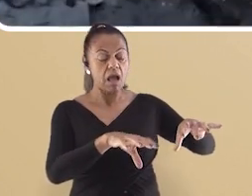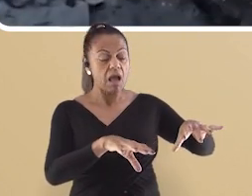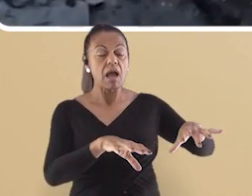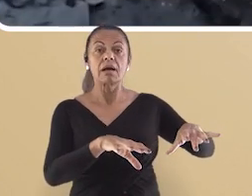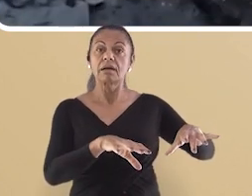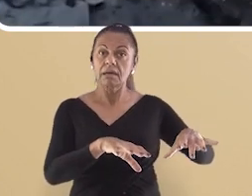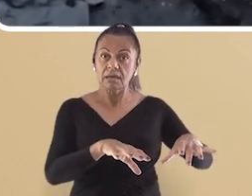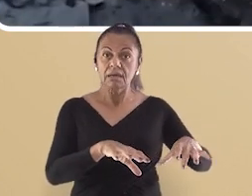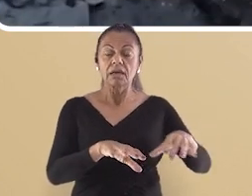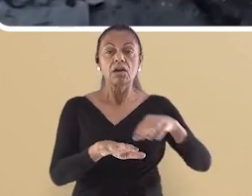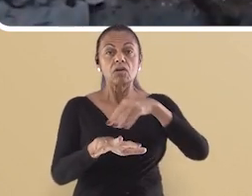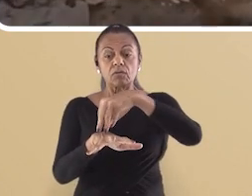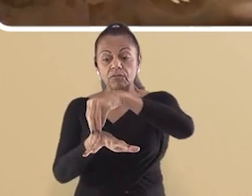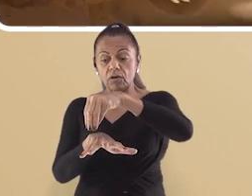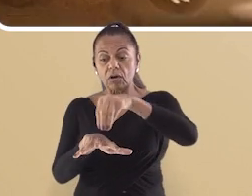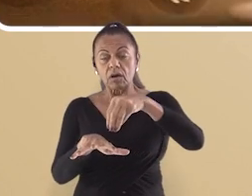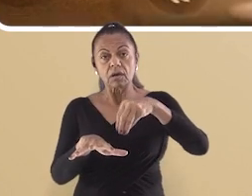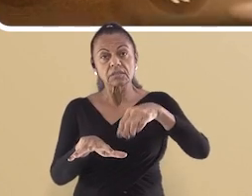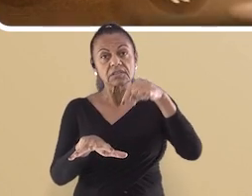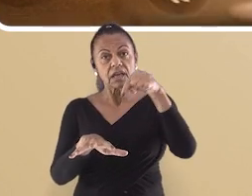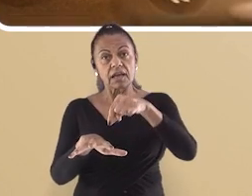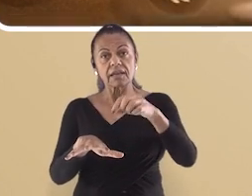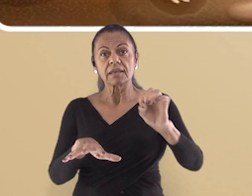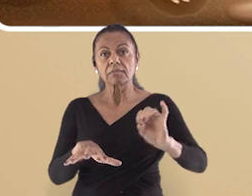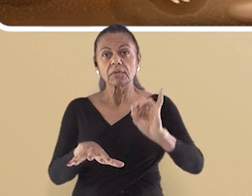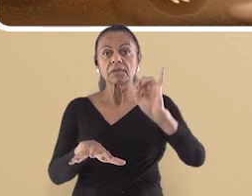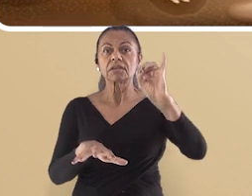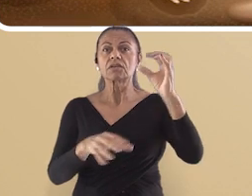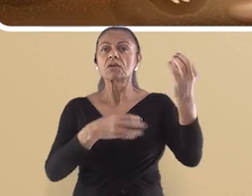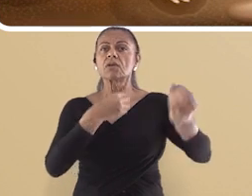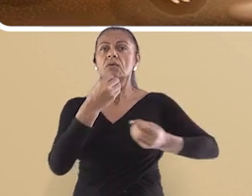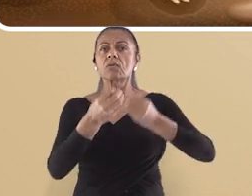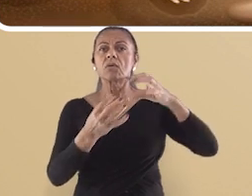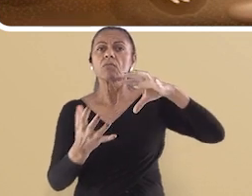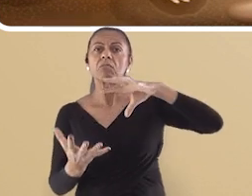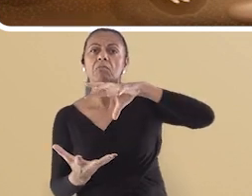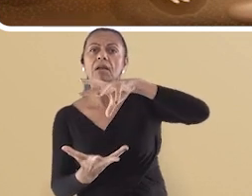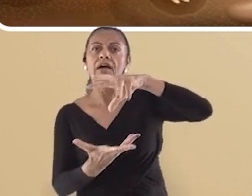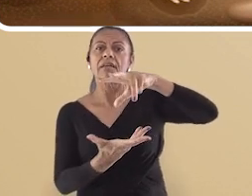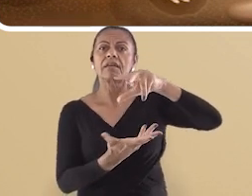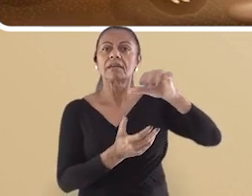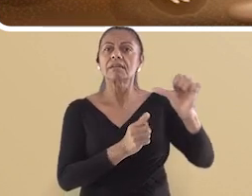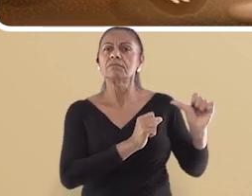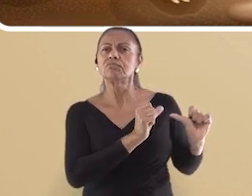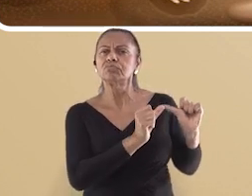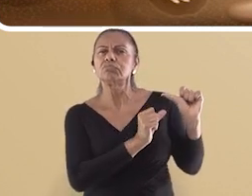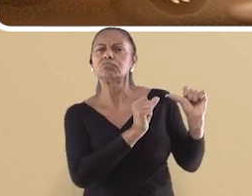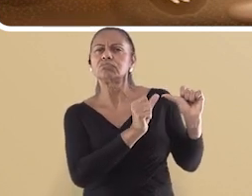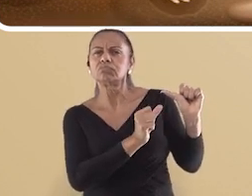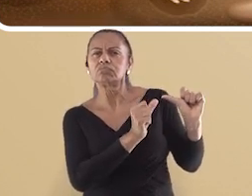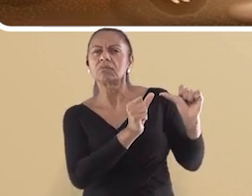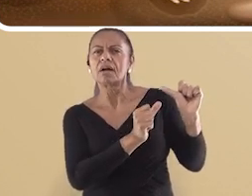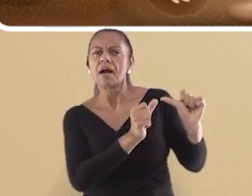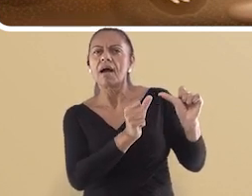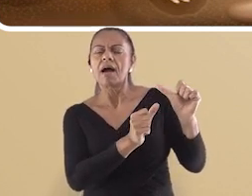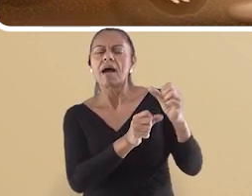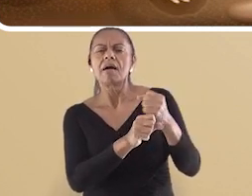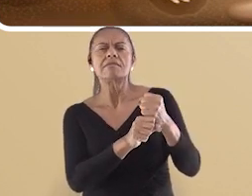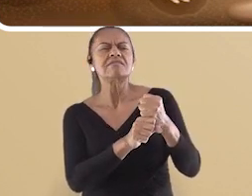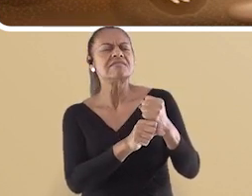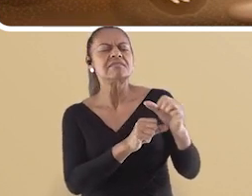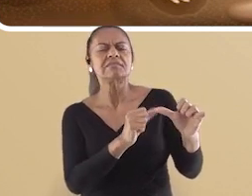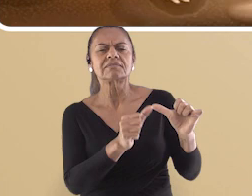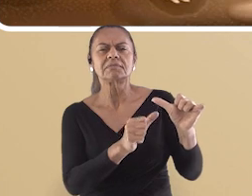passado. Sabemos da existência de dinossauros por causa dos fósseis, e os fósseis são importantes para entender as mudanças que ocorreram